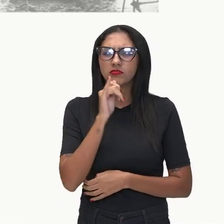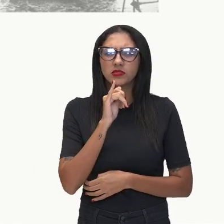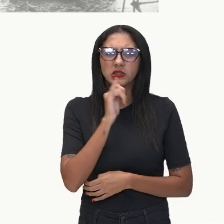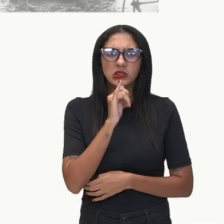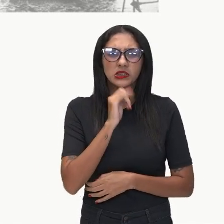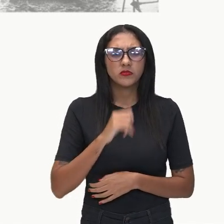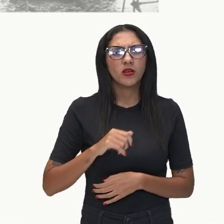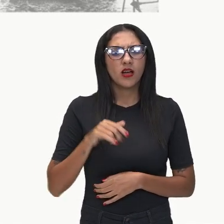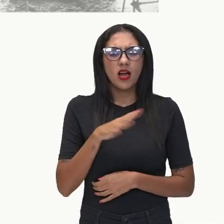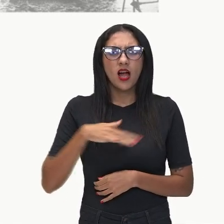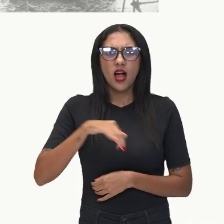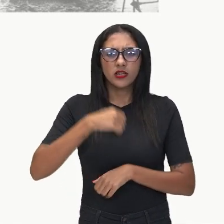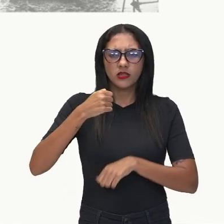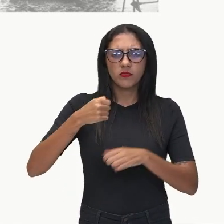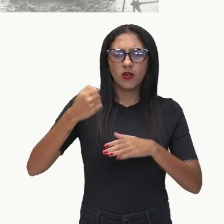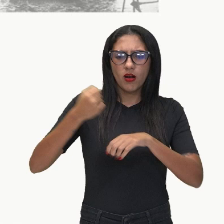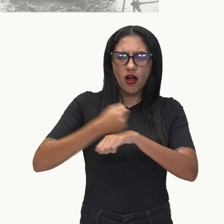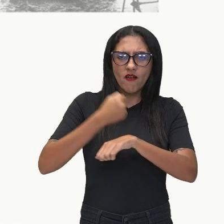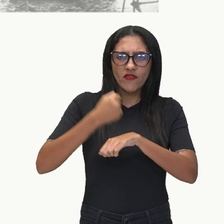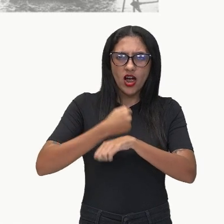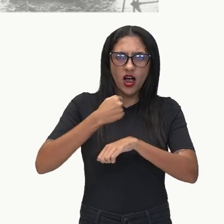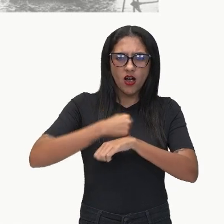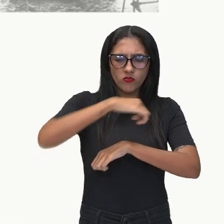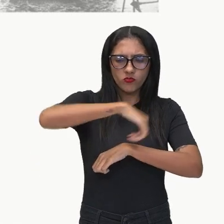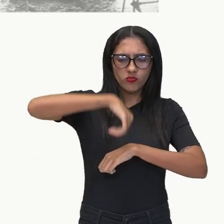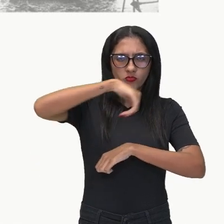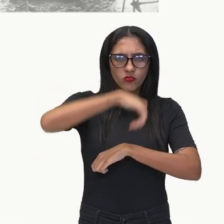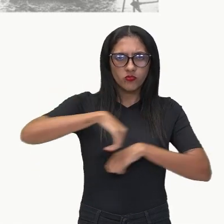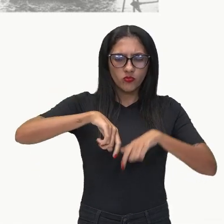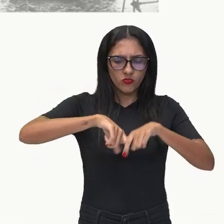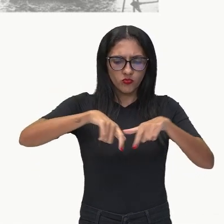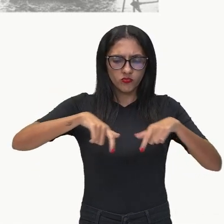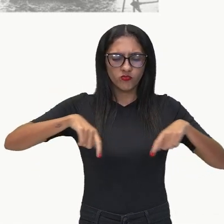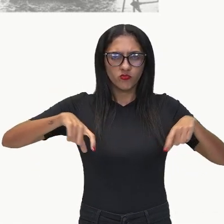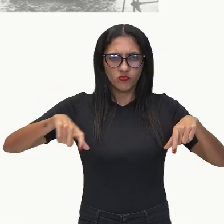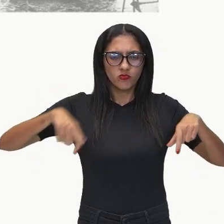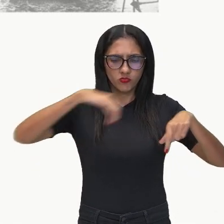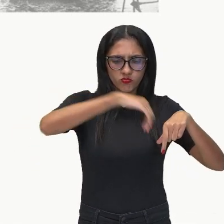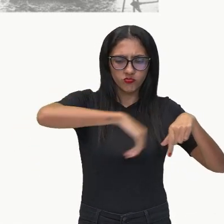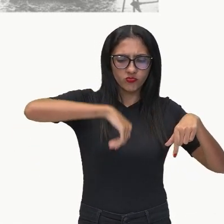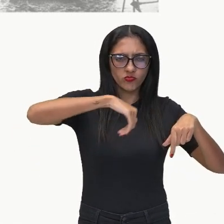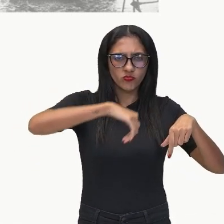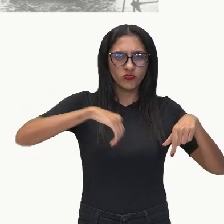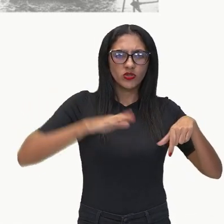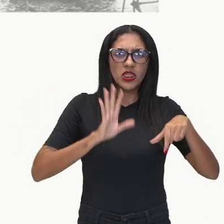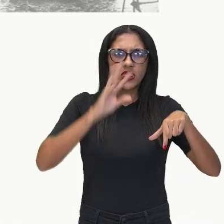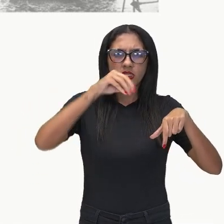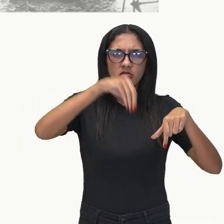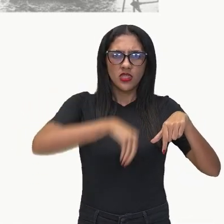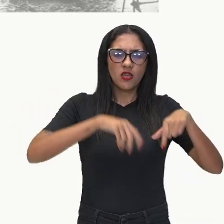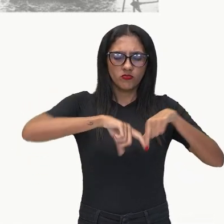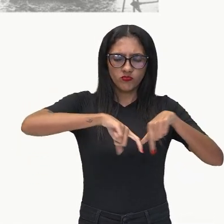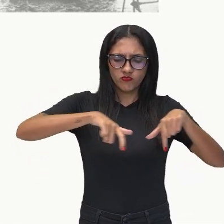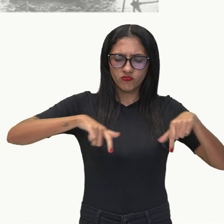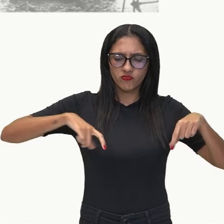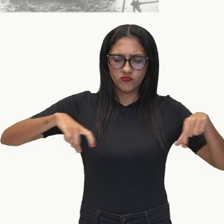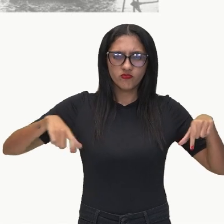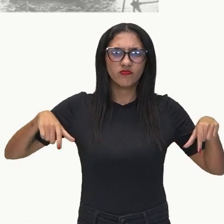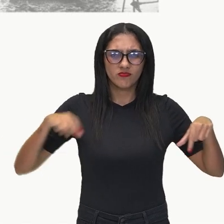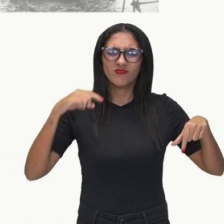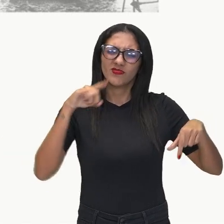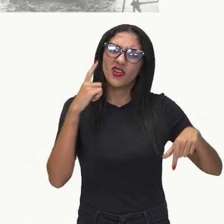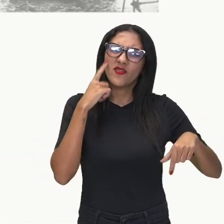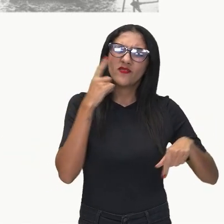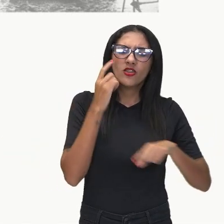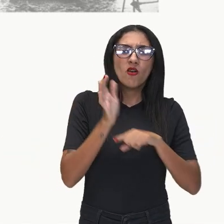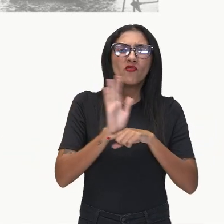de trincheira, talvez você tenha visto aí em algum filme o que acontecia com aquelas tropas que ficavam